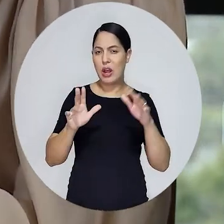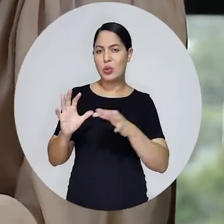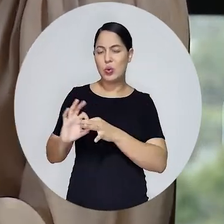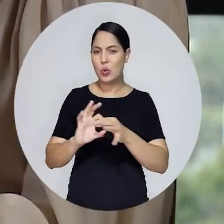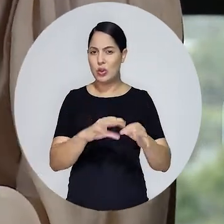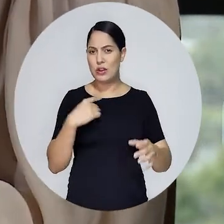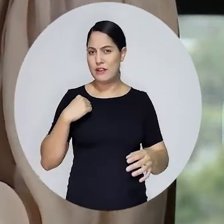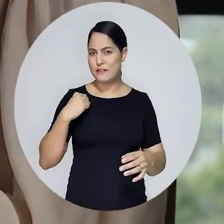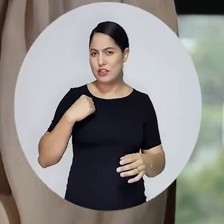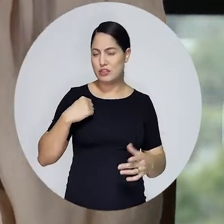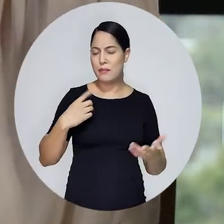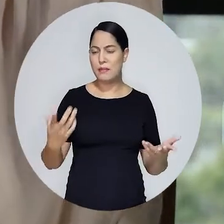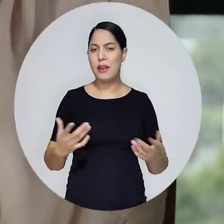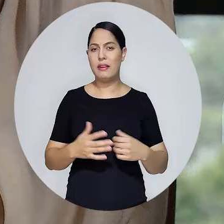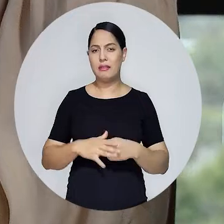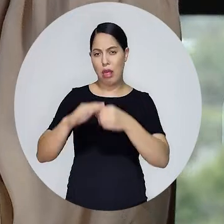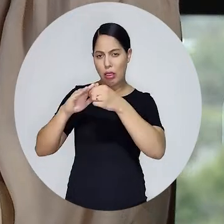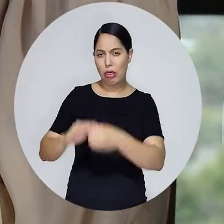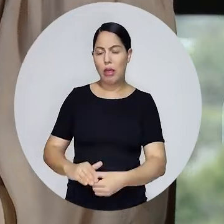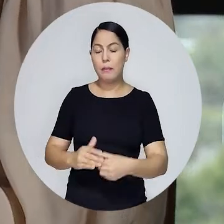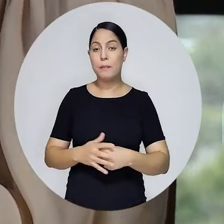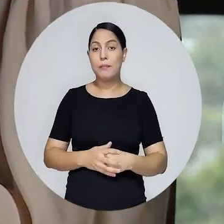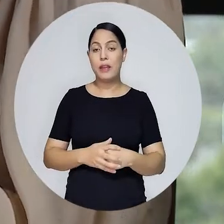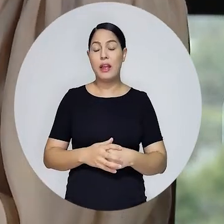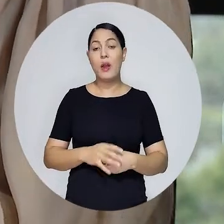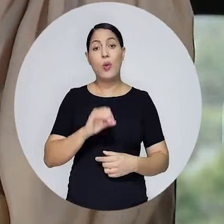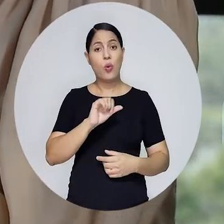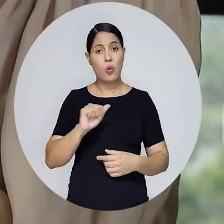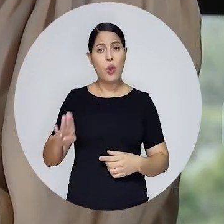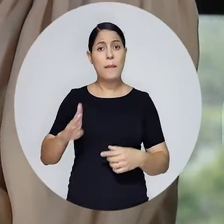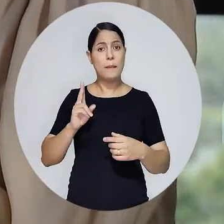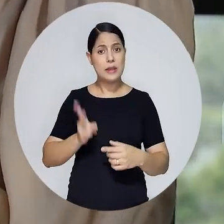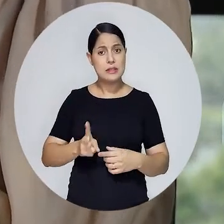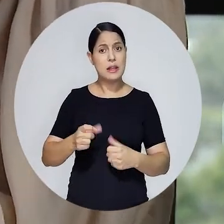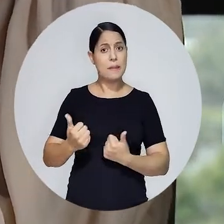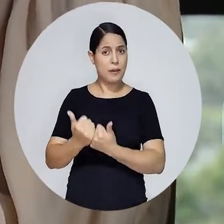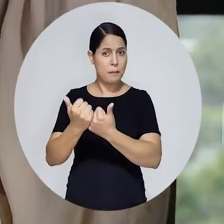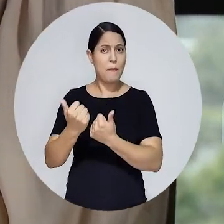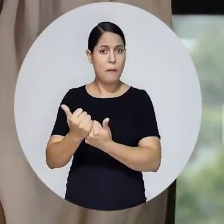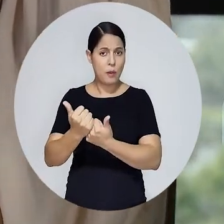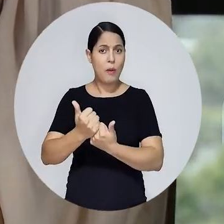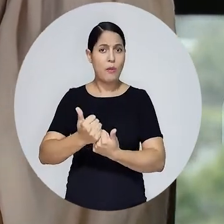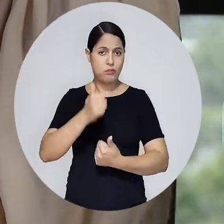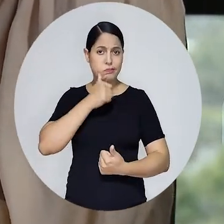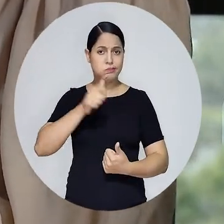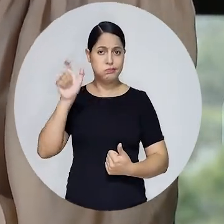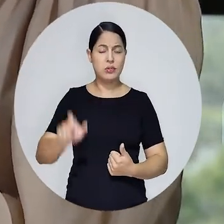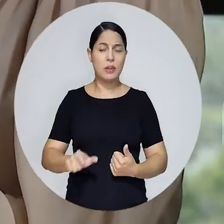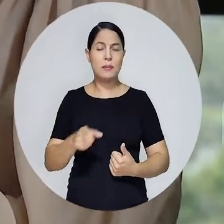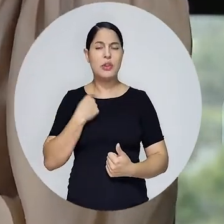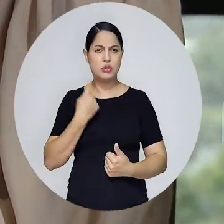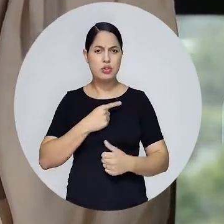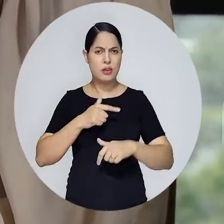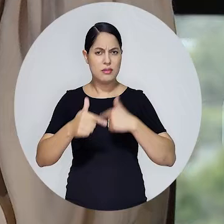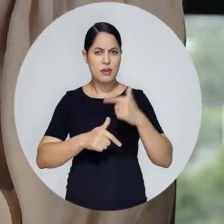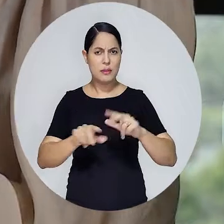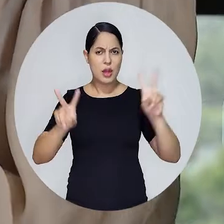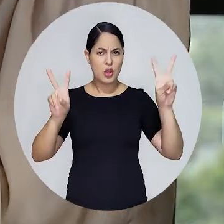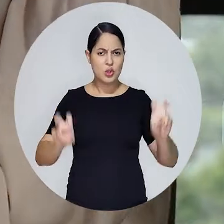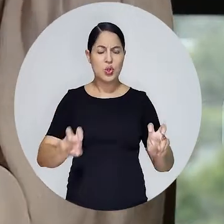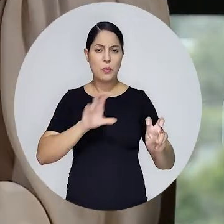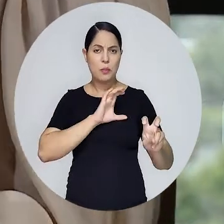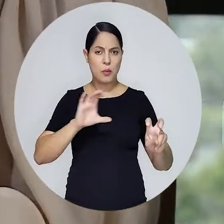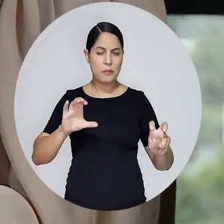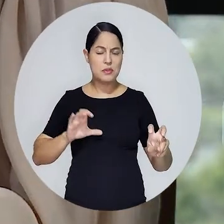né? Casos, claro, são sempre acompanhados pela OAB, até com a realização de desagravos. Com a nova lei e o trabalho da comissão, a gente pode falar em